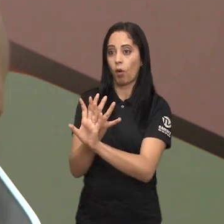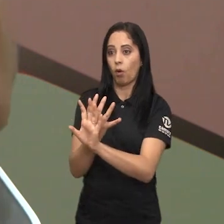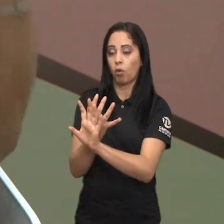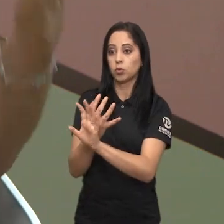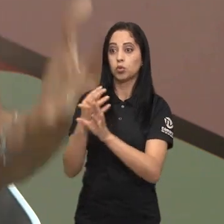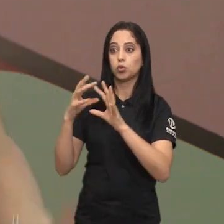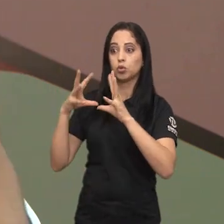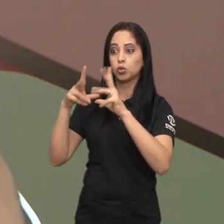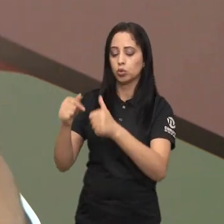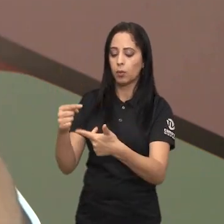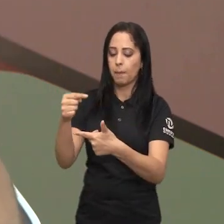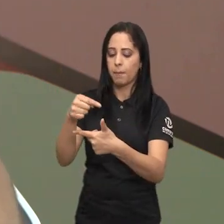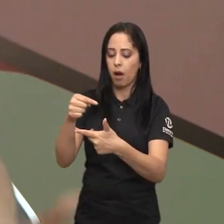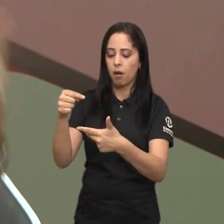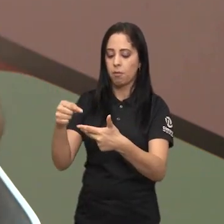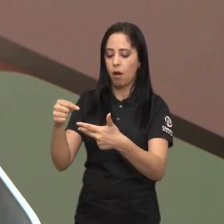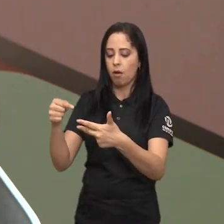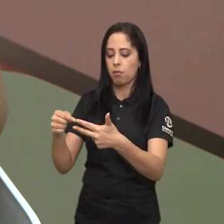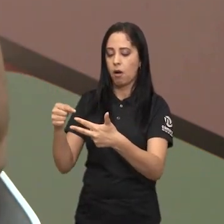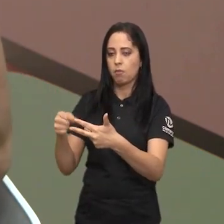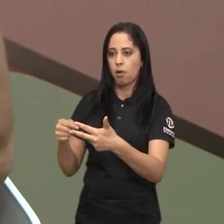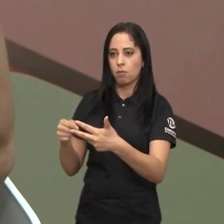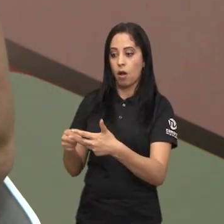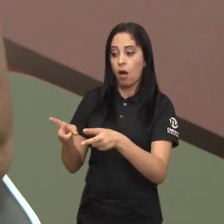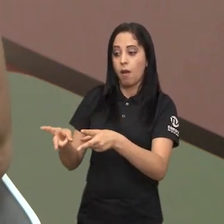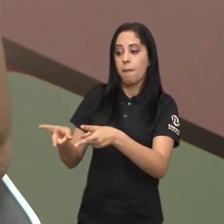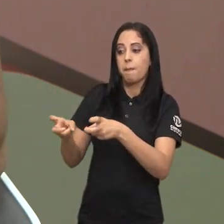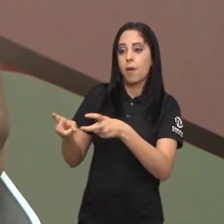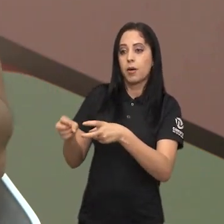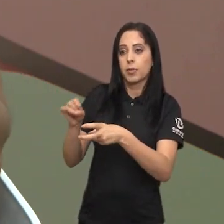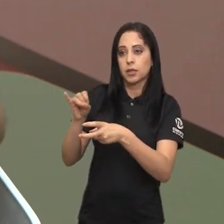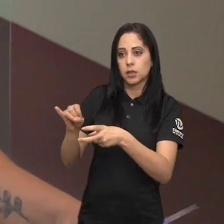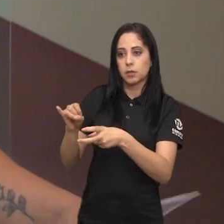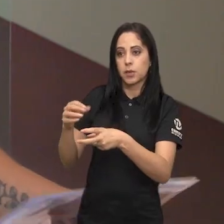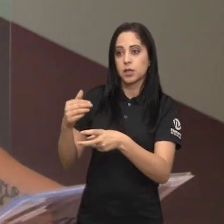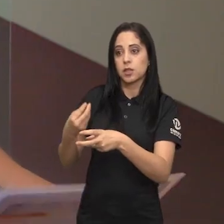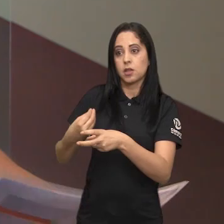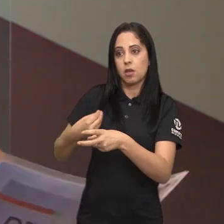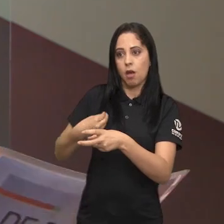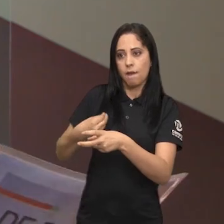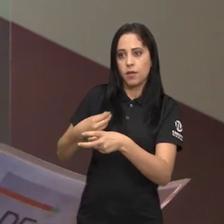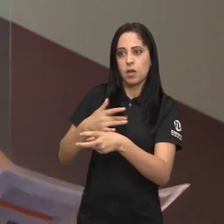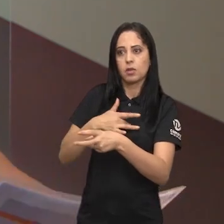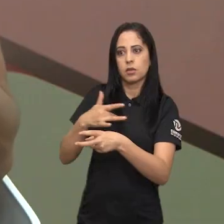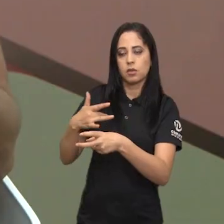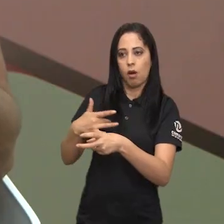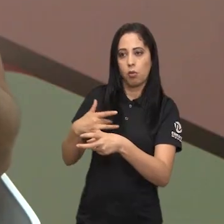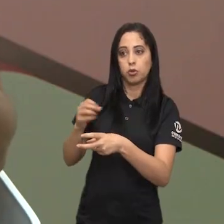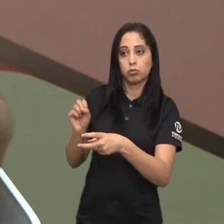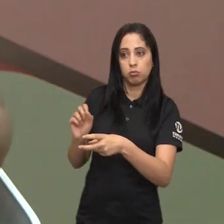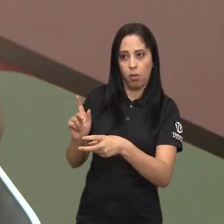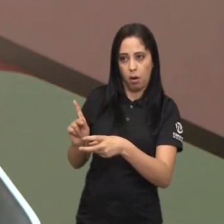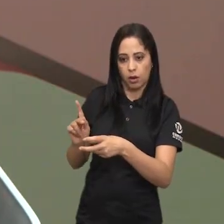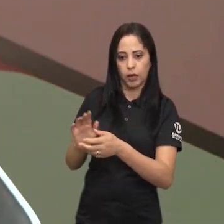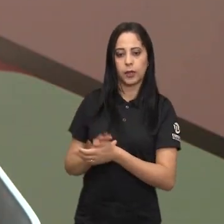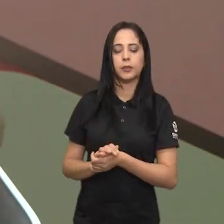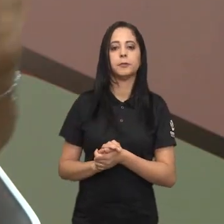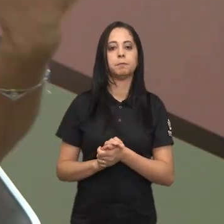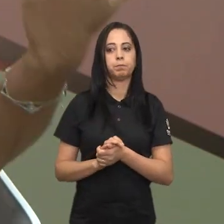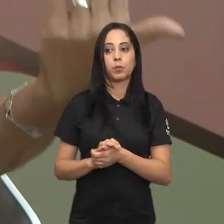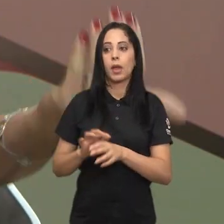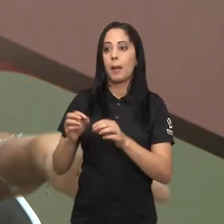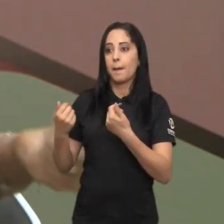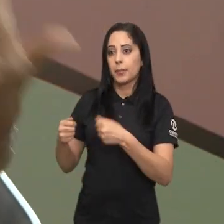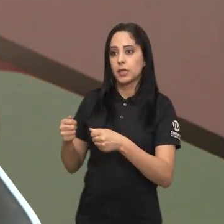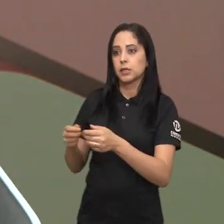faz um rastreamento dessa mulher para ver como ela está. Os laboratoriais, eu imagino. Os laboratoriais de todos os laboratórios, não só